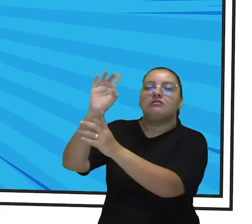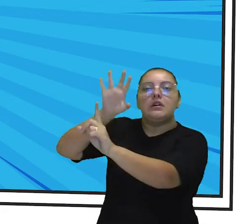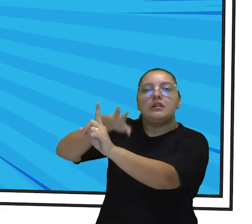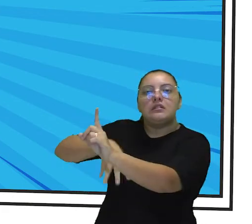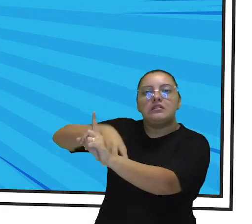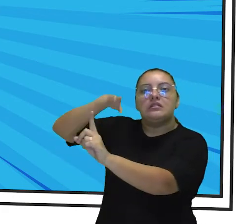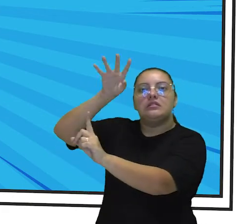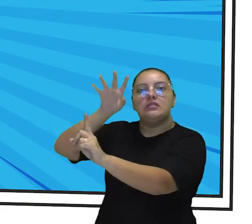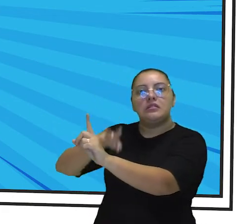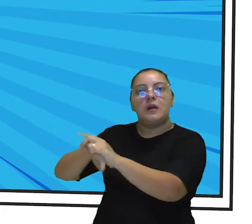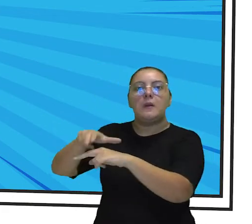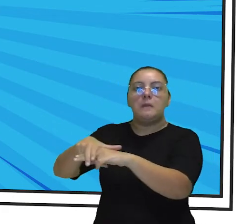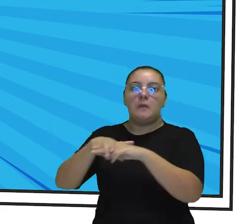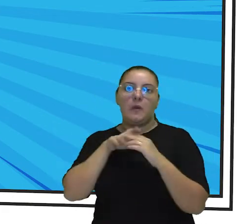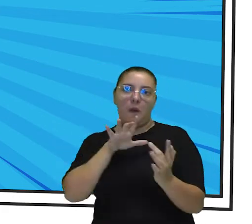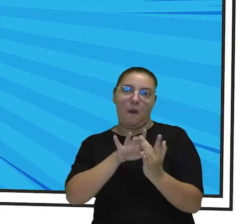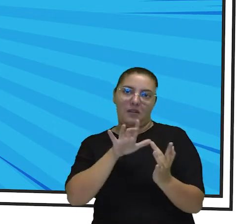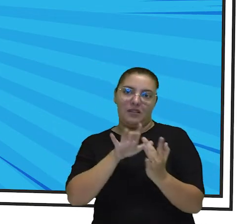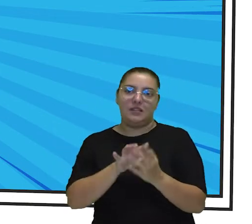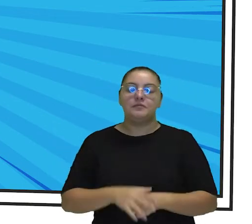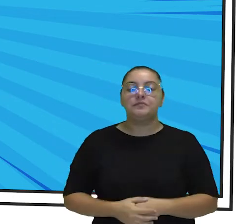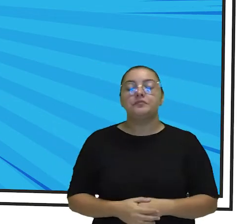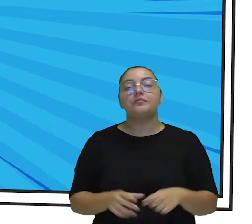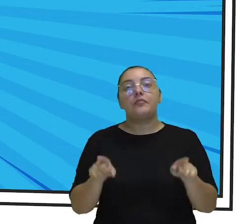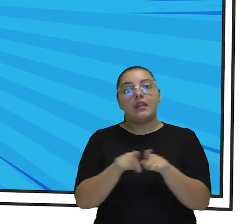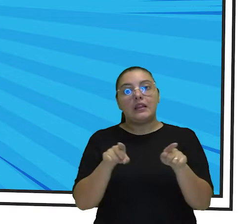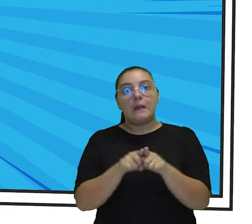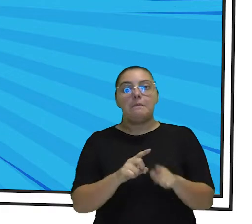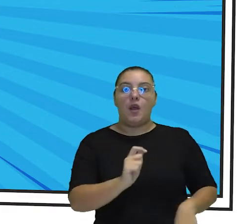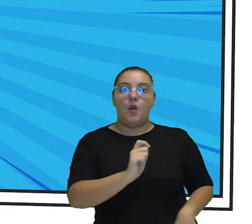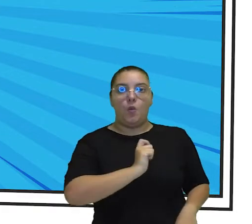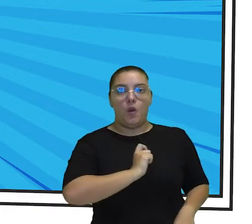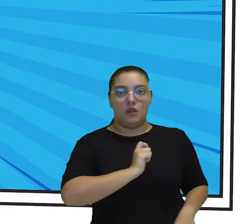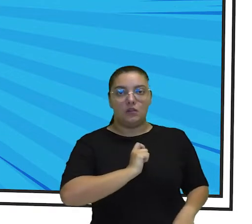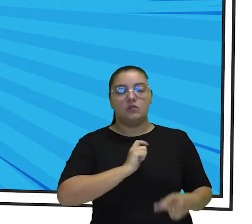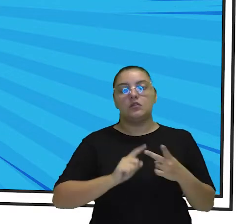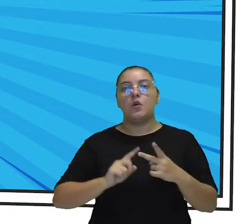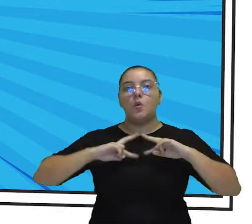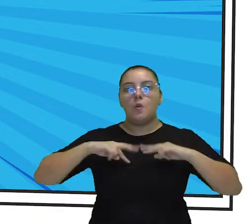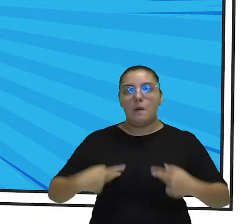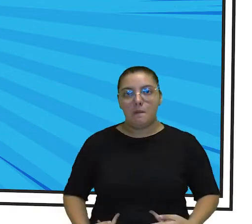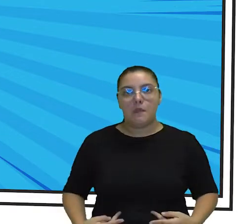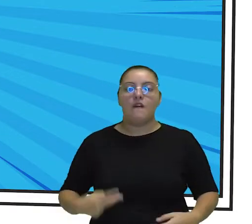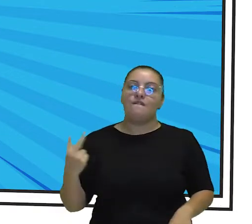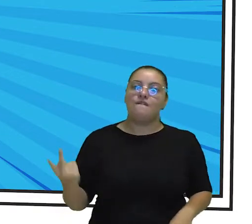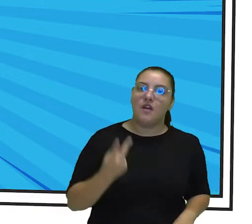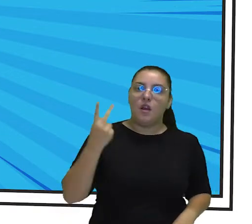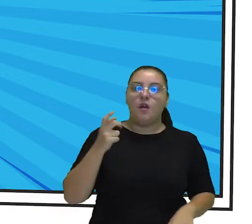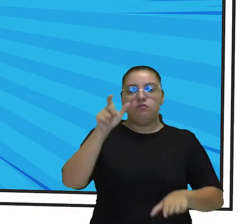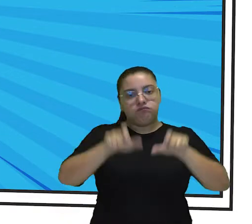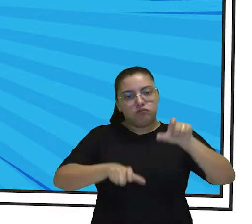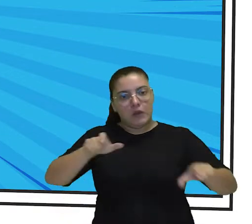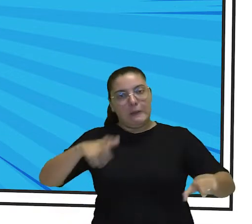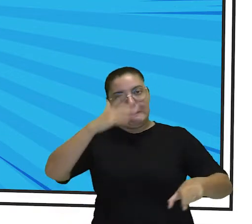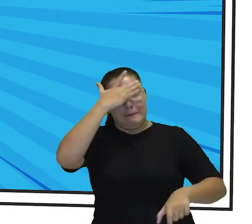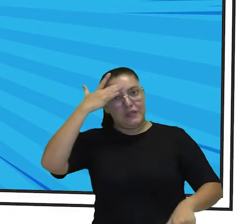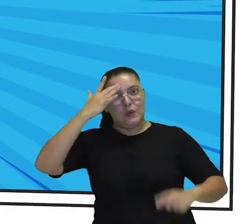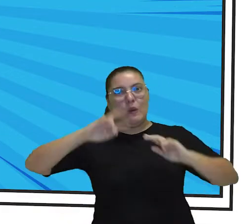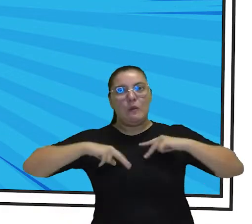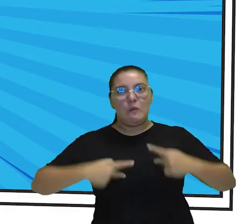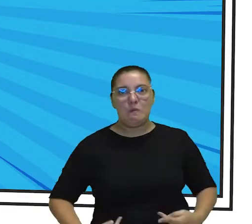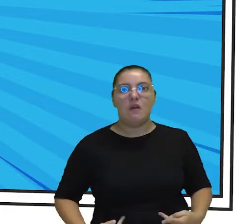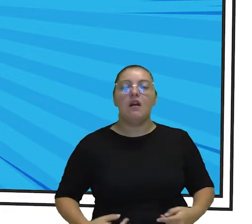é isso que lhe aproxima. O renascimento com o antropocentrismo, o humanismo, a valorização exatamente